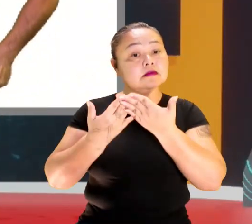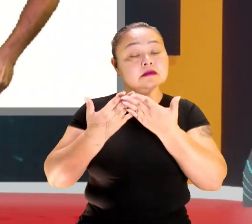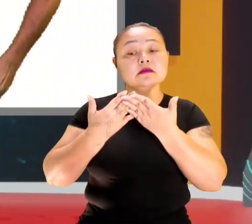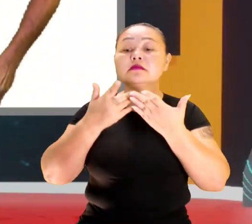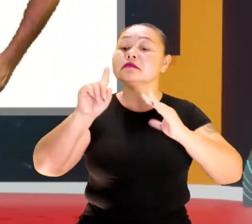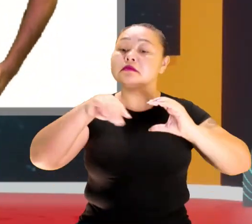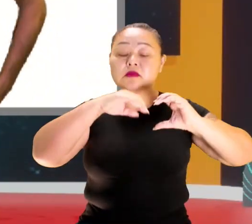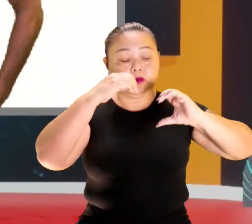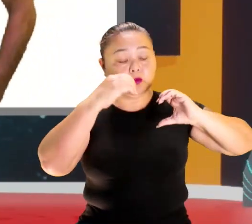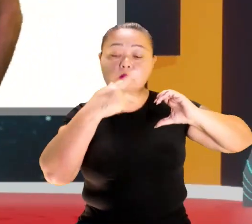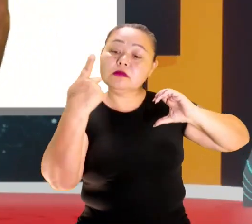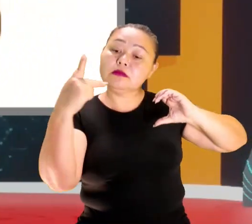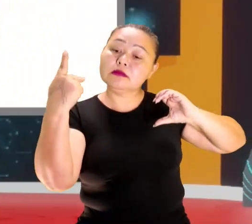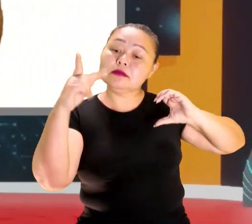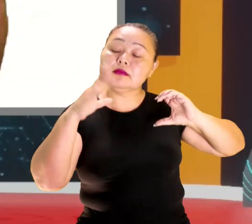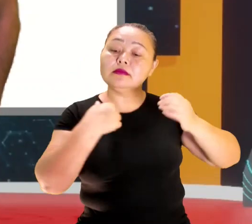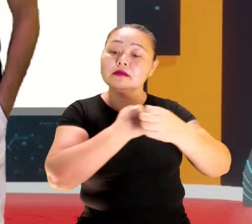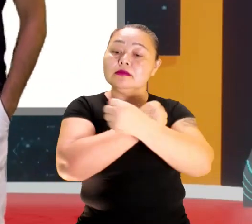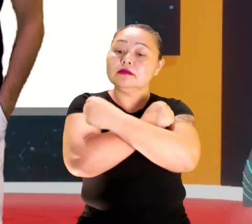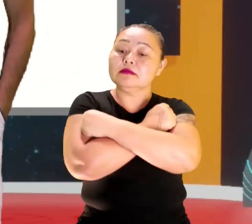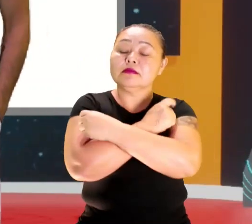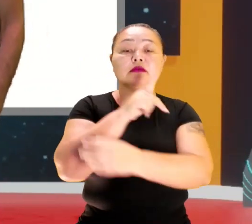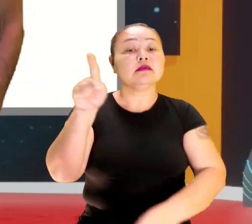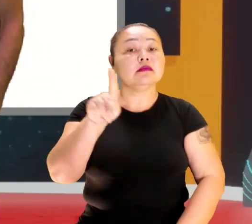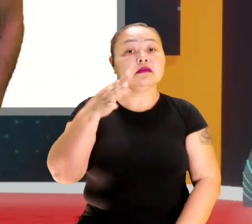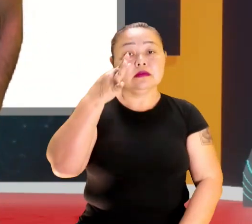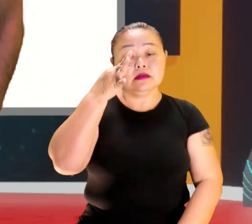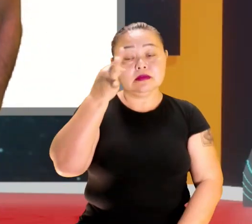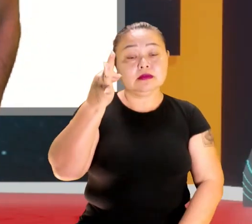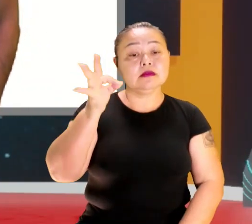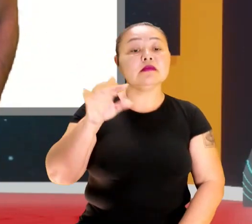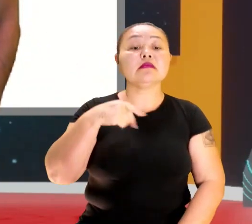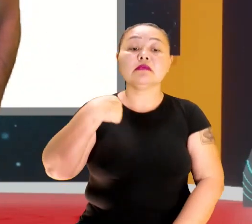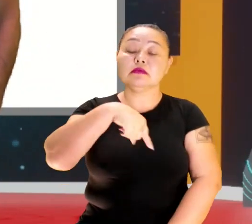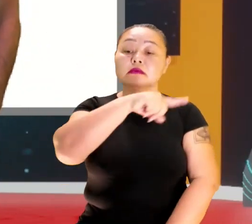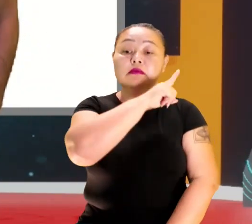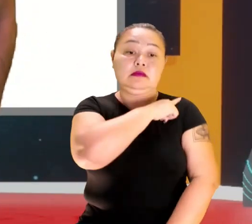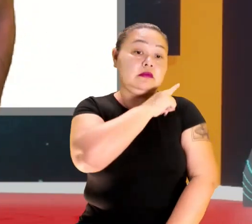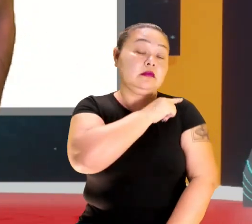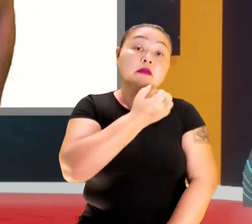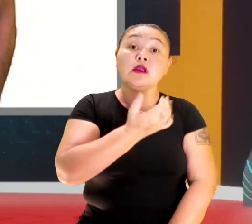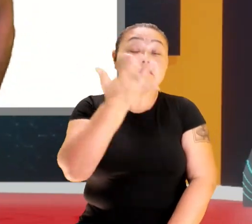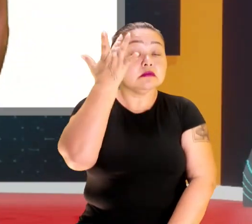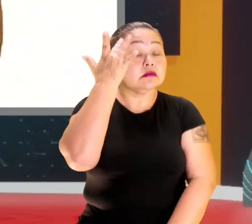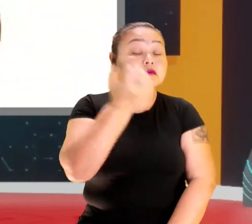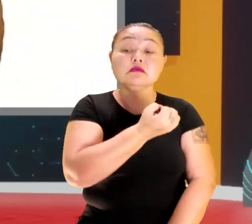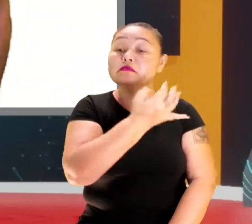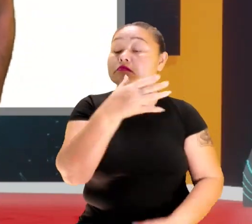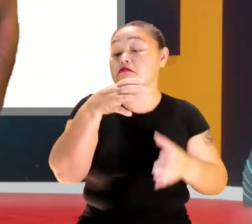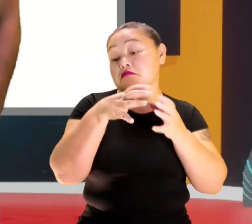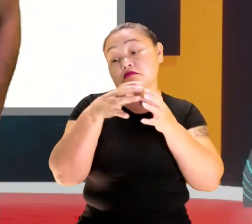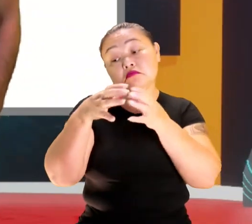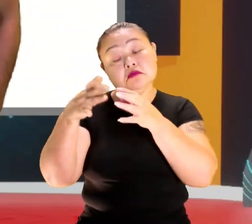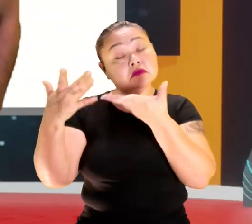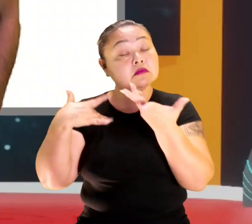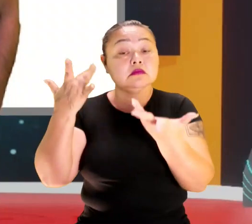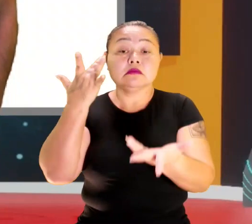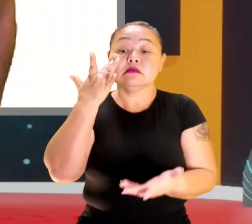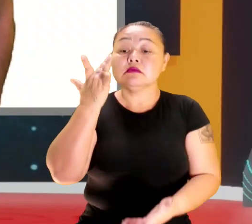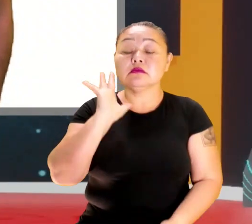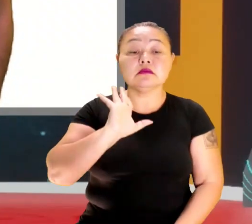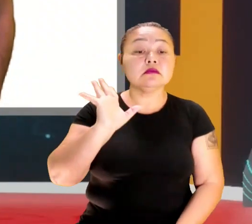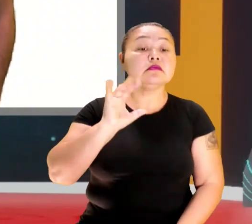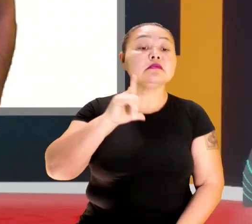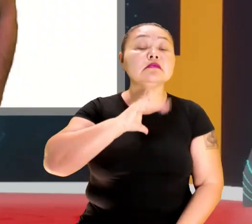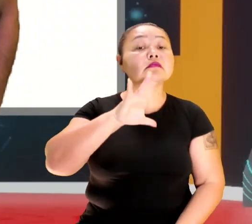coração de vocês, tá? Um abraço aos professores presenciais do primeiro ano. Não sabemos quantas turmas, né? Não sei se tem uma ou tem mais de uma. Mas aquele